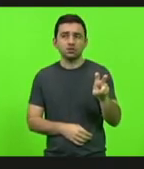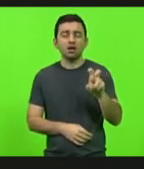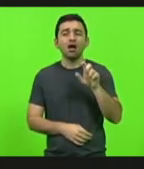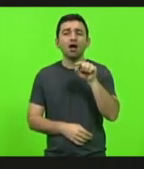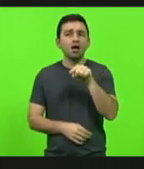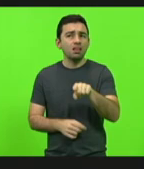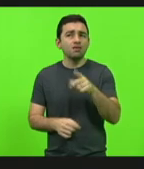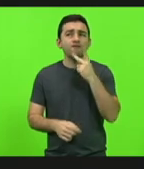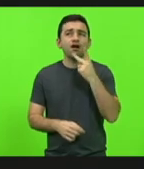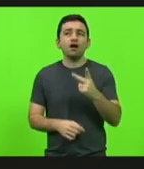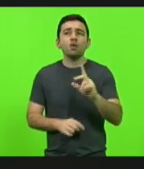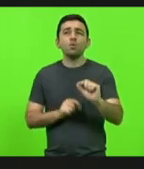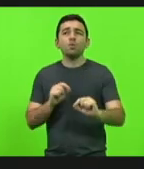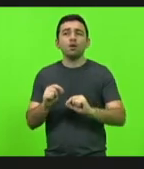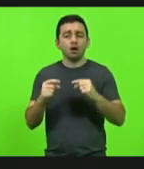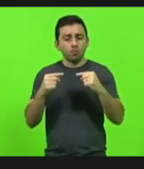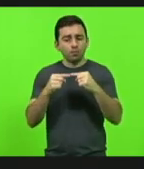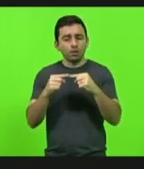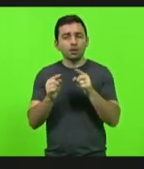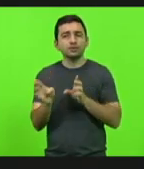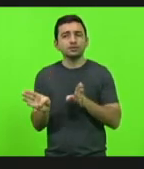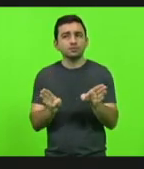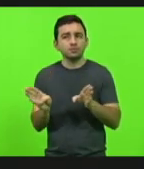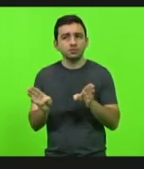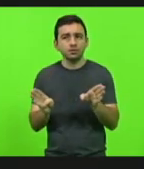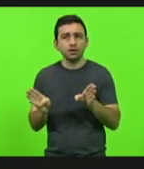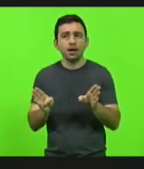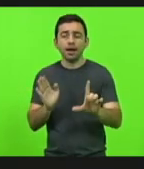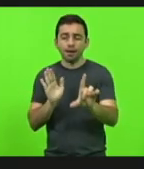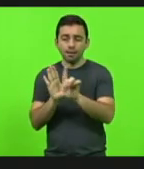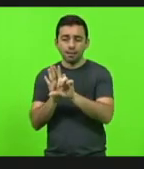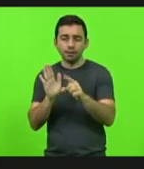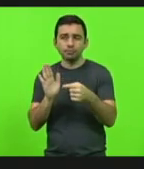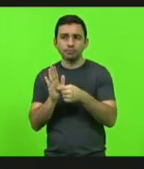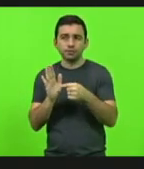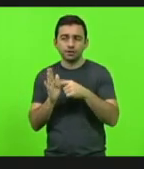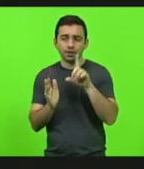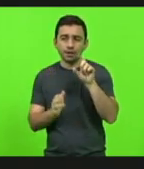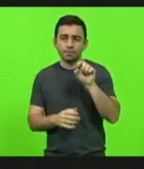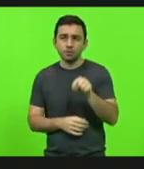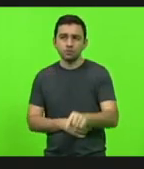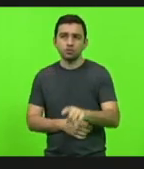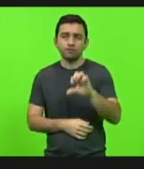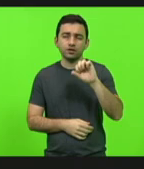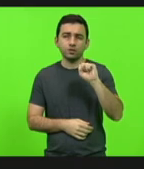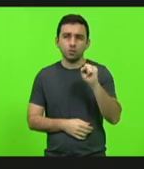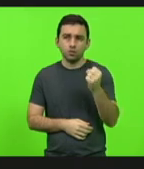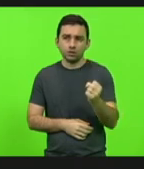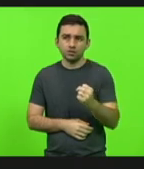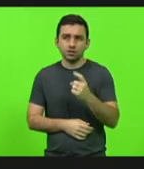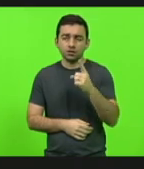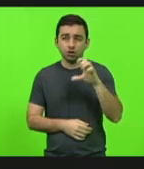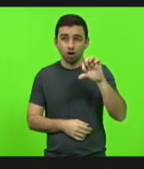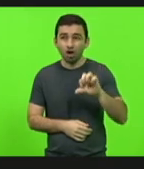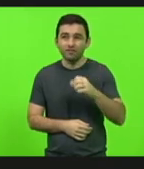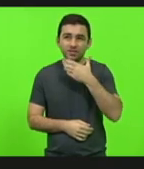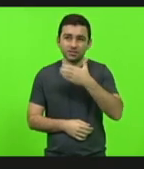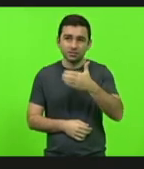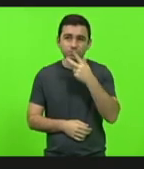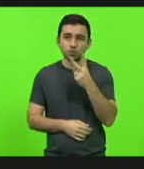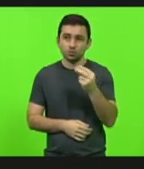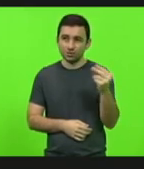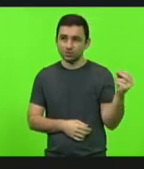também fala da questão do acessibilidade né a lei da acessibilidade a lei 10.098 de dezenove de dezembro